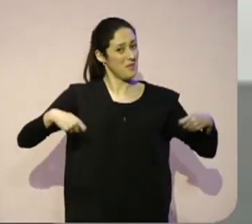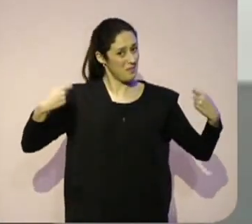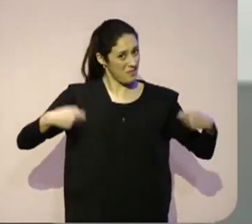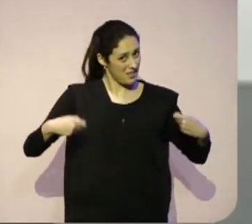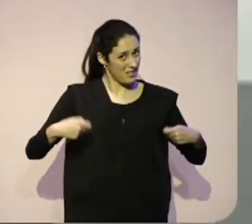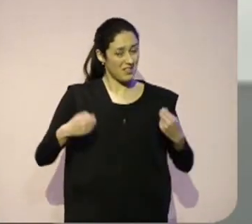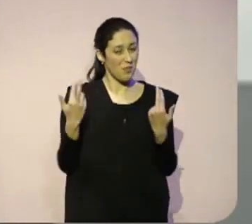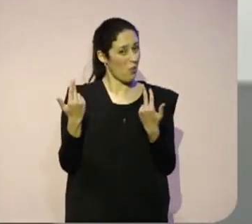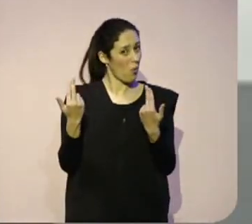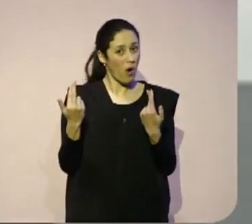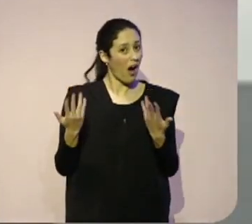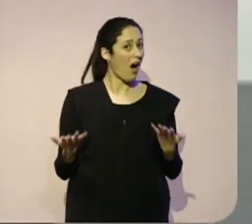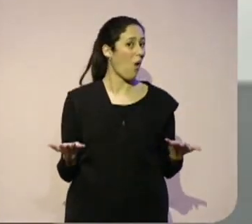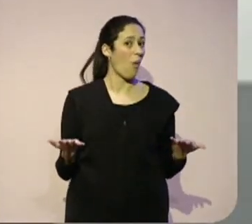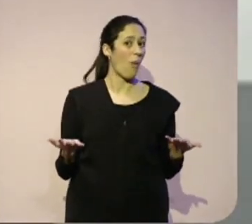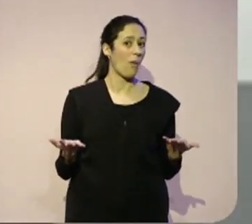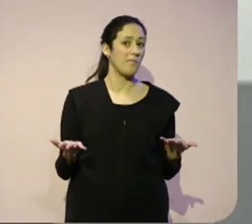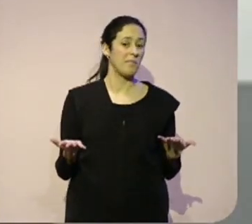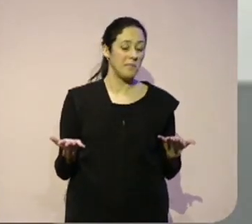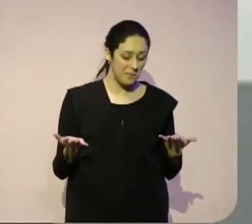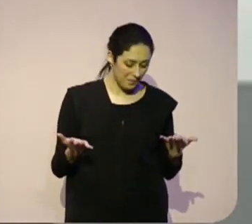lembrar.